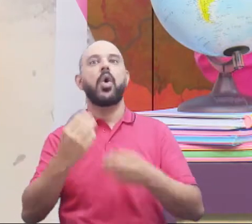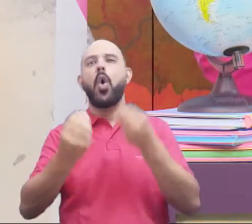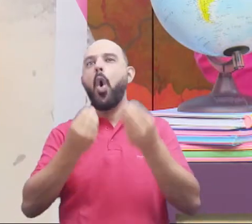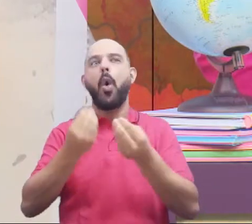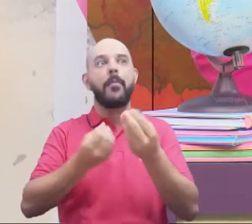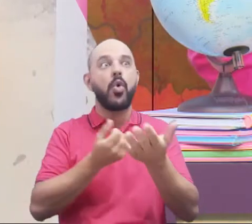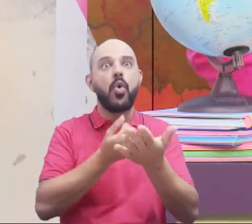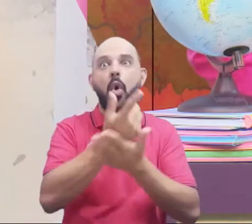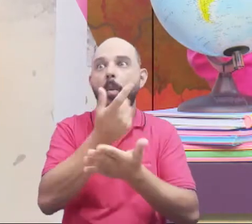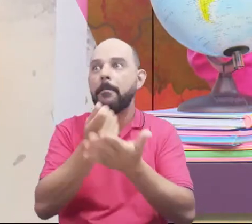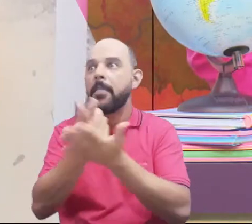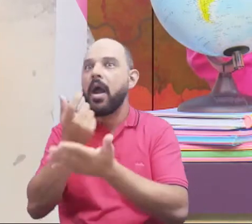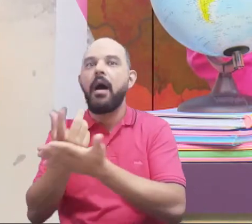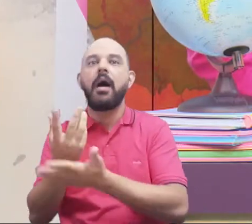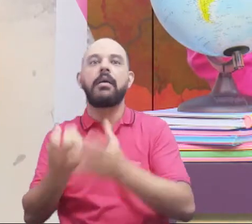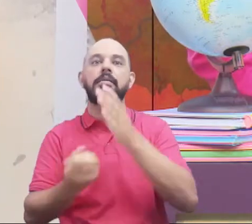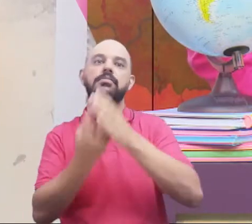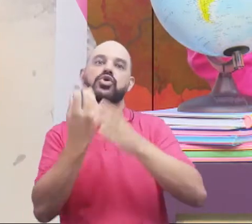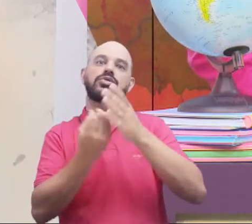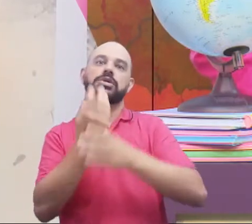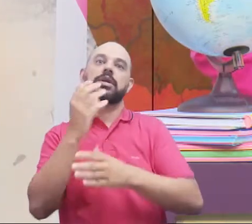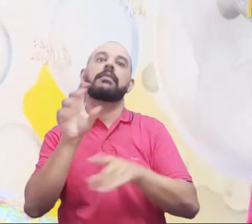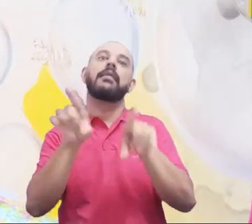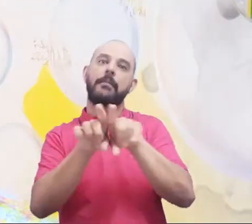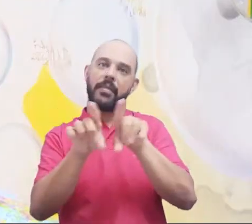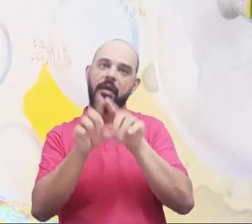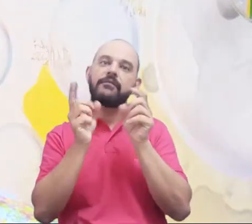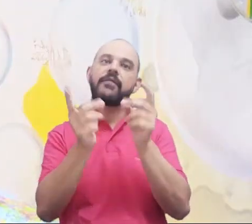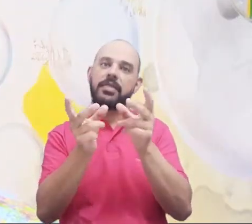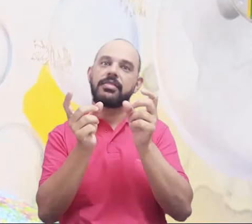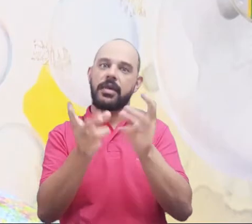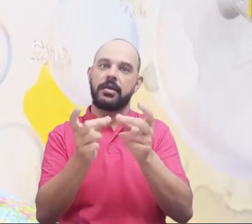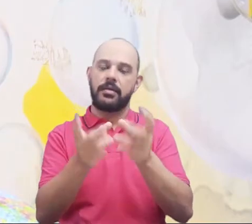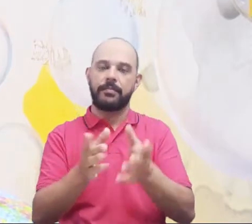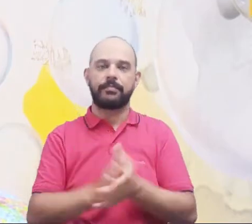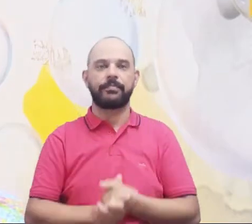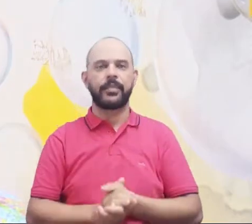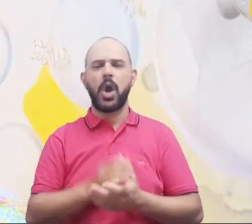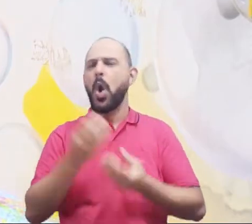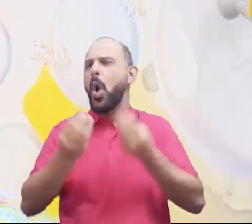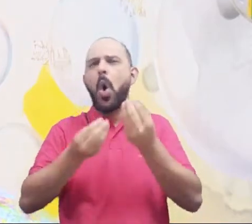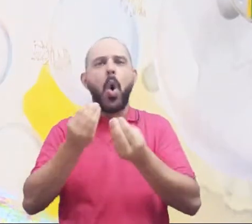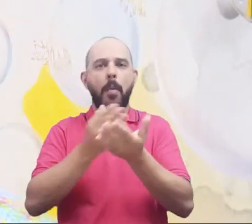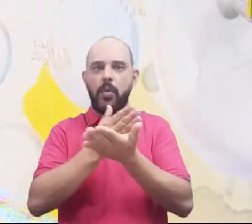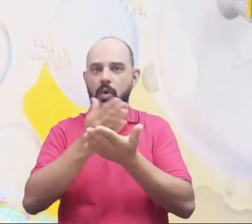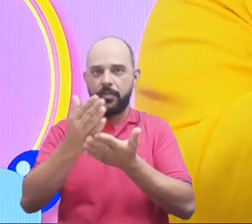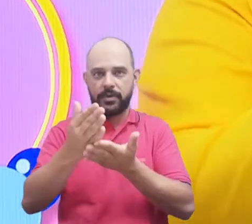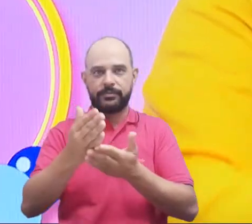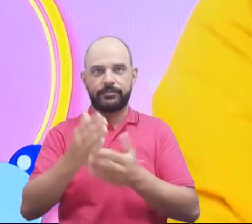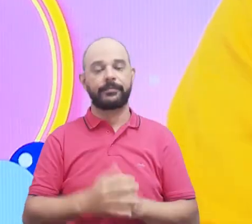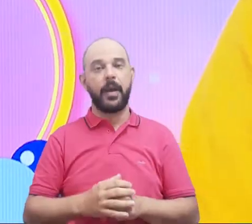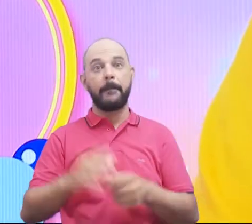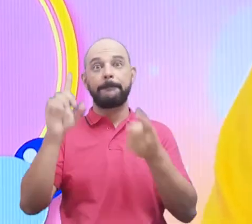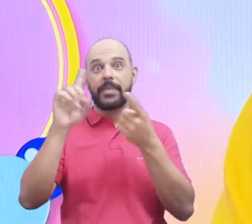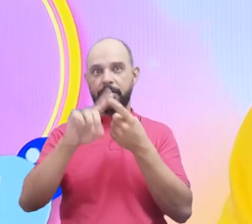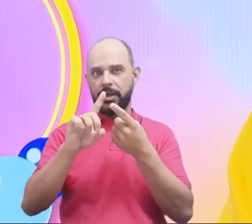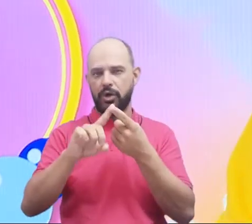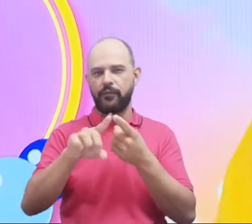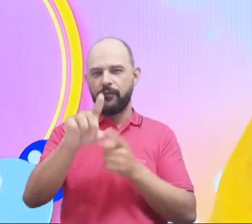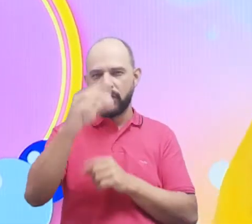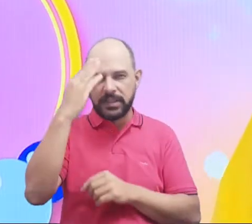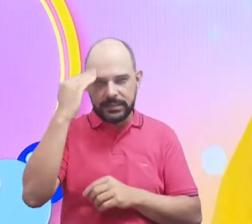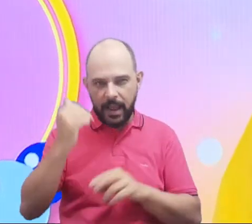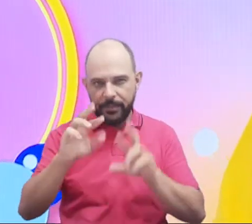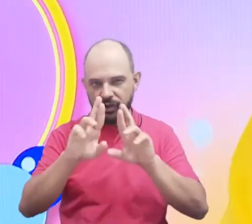de comprar, de produzir e de vender as peças. E como começamos, professor? Primeiro, você